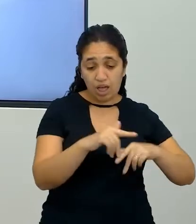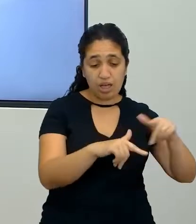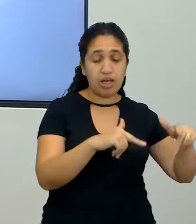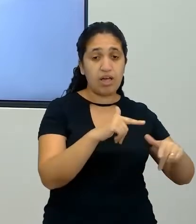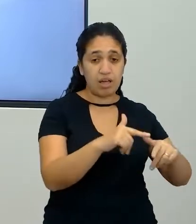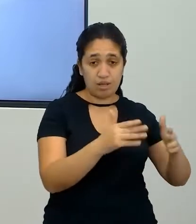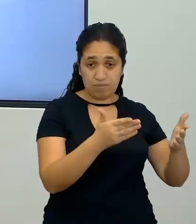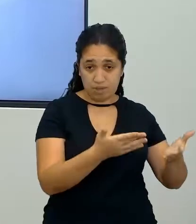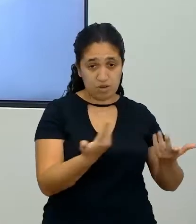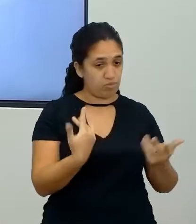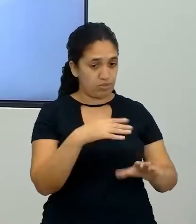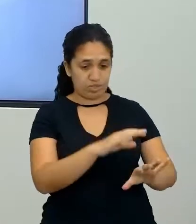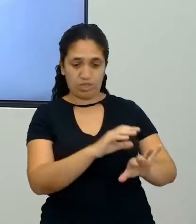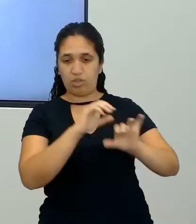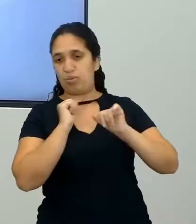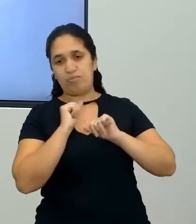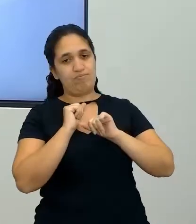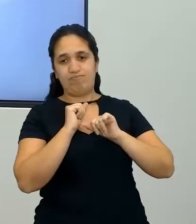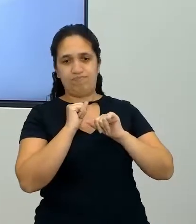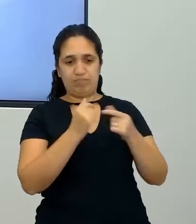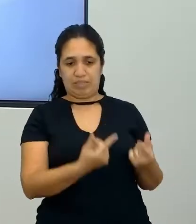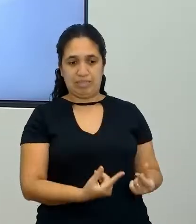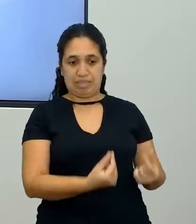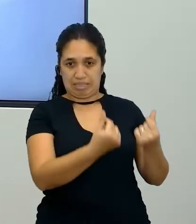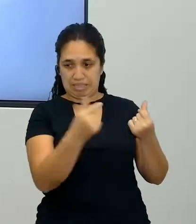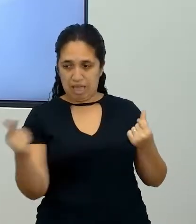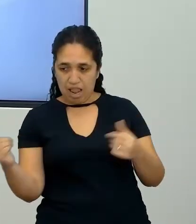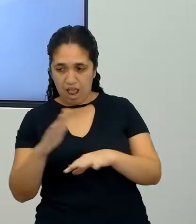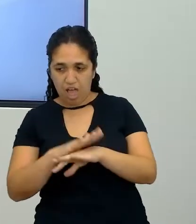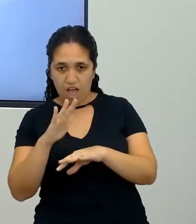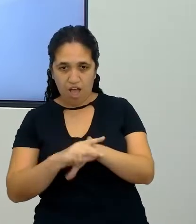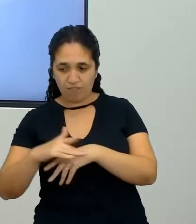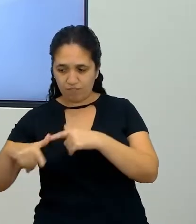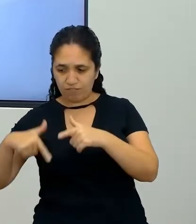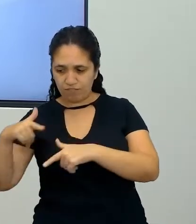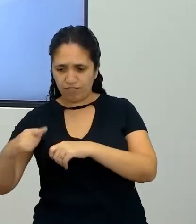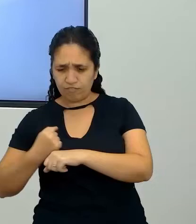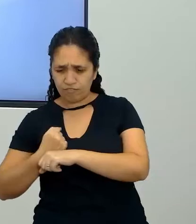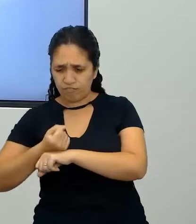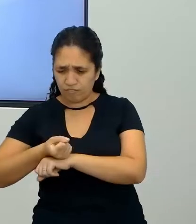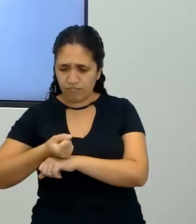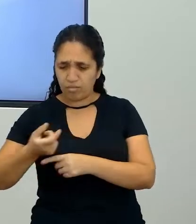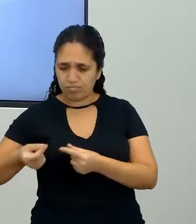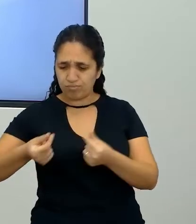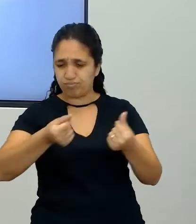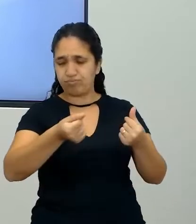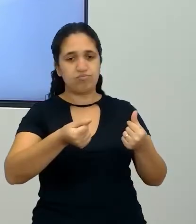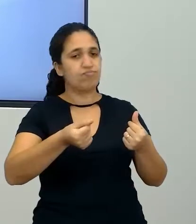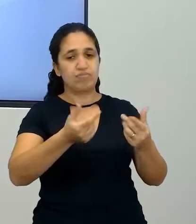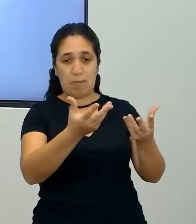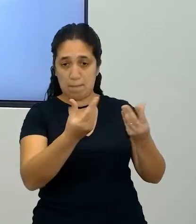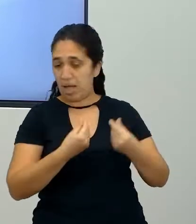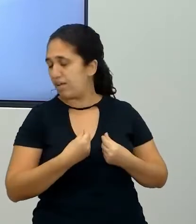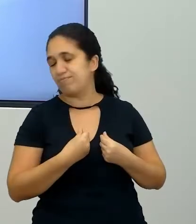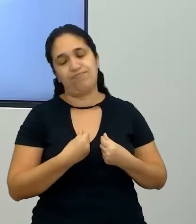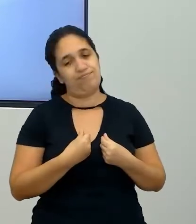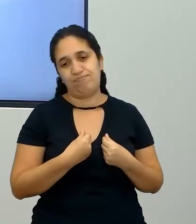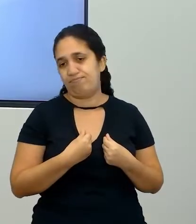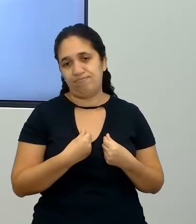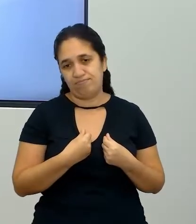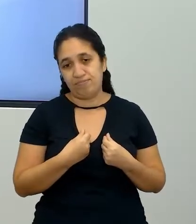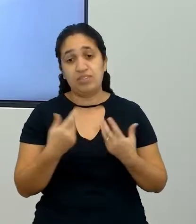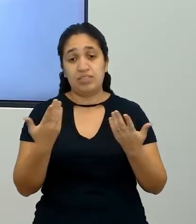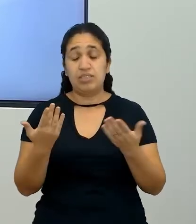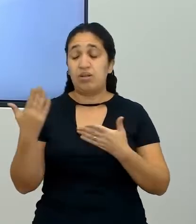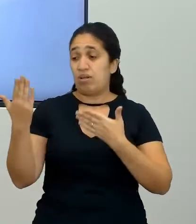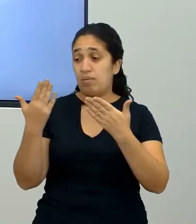não se apropria de toda a riqueza que ele gera por meio da sua força de trabalho, isso também tem paralelo com o fato